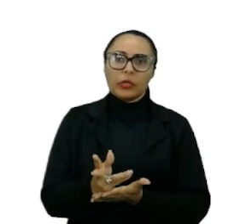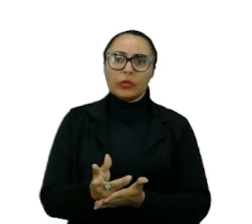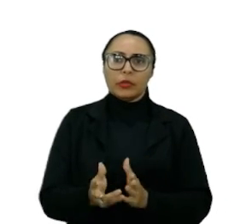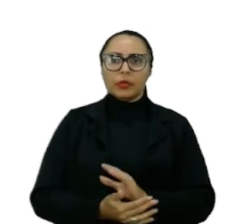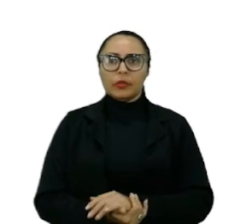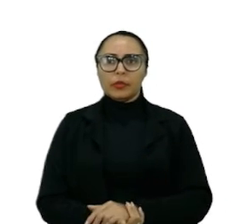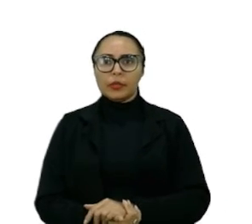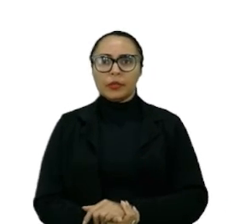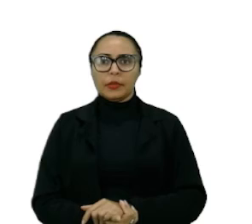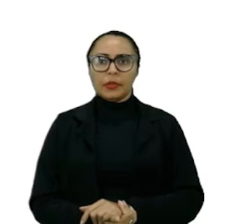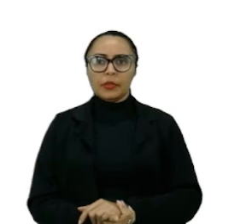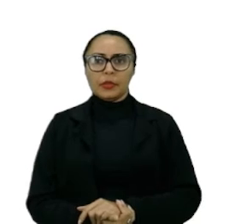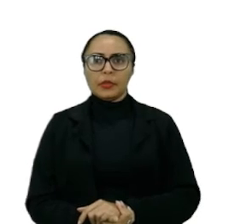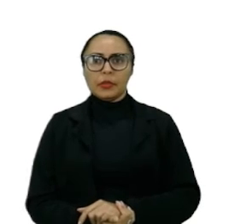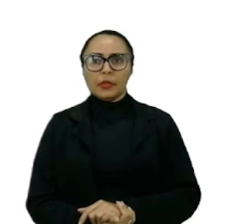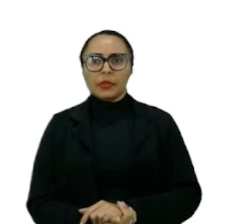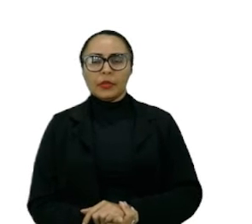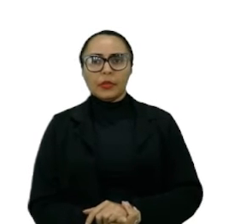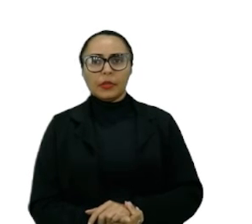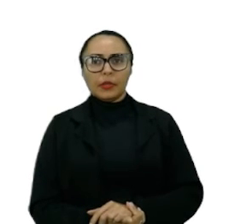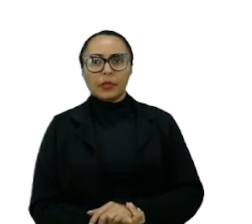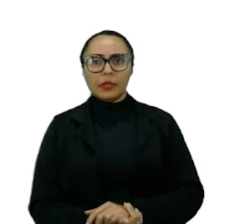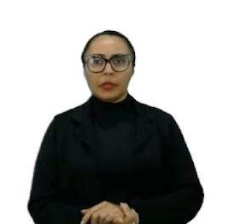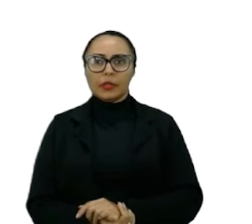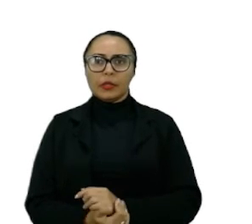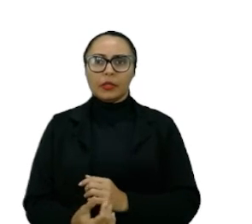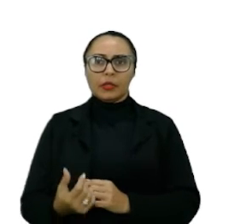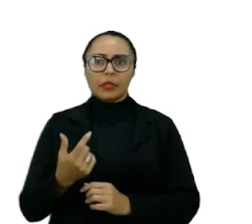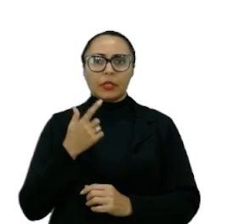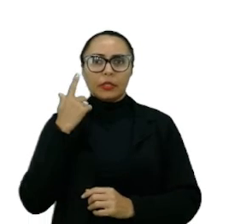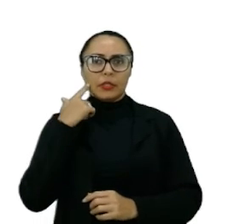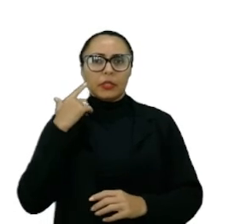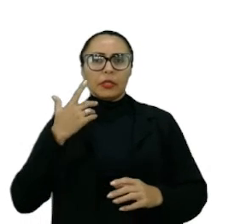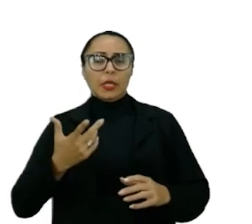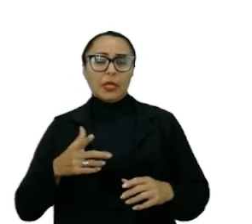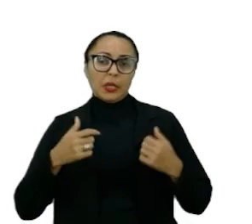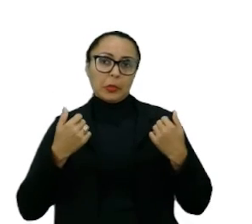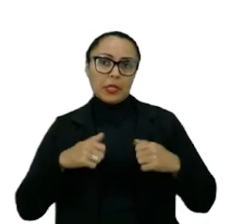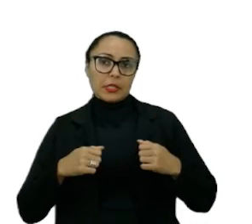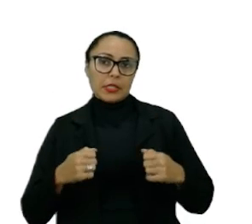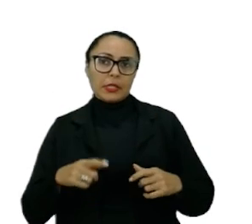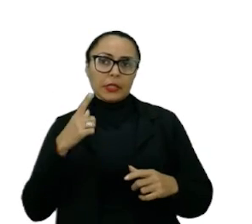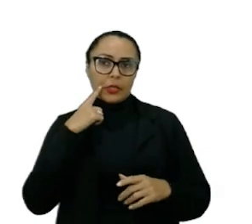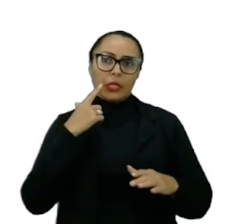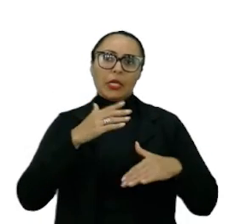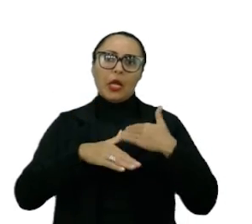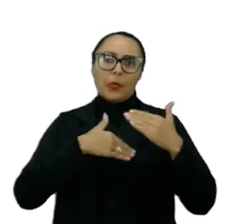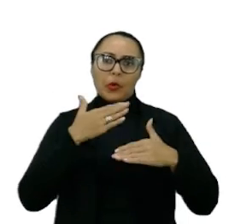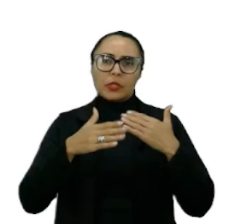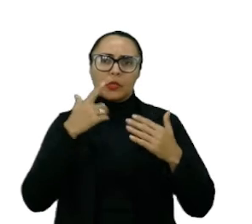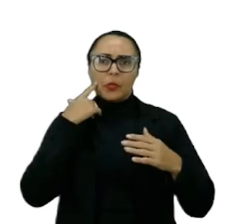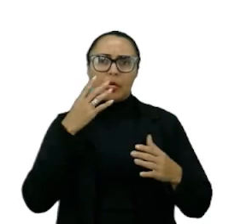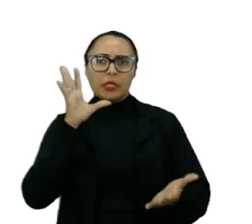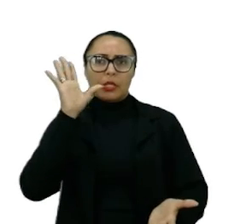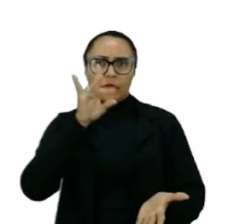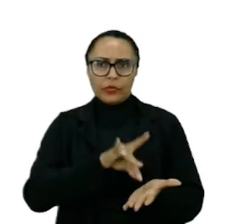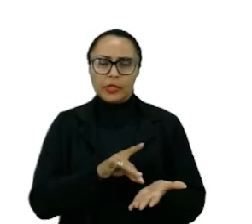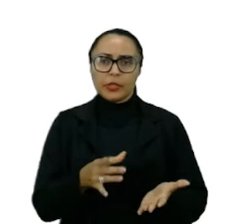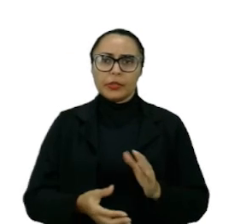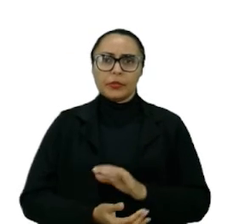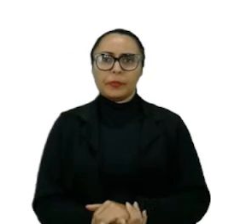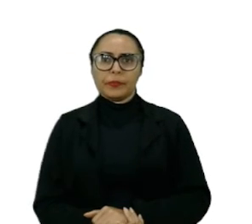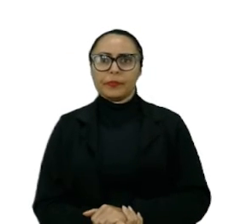dessa filosofia de trabalho foi adotada pela necessidade de criar processos bem definidos nas organizações,